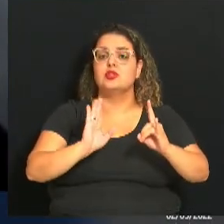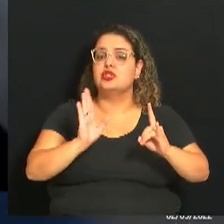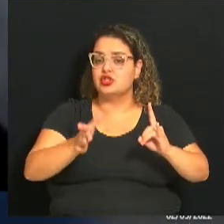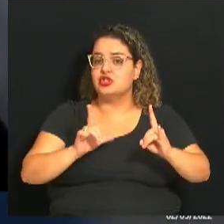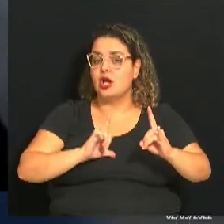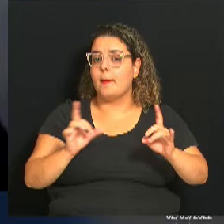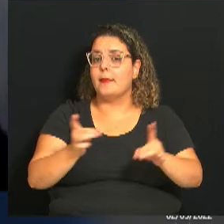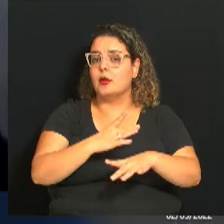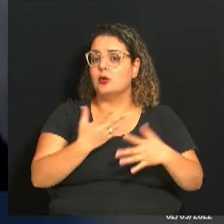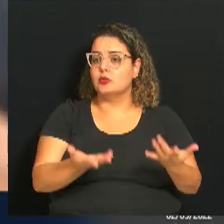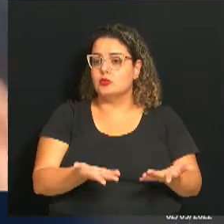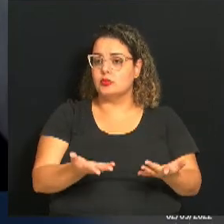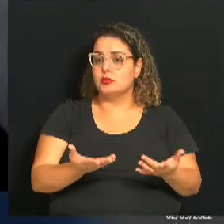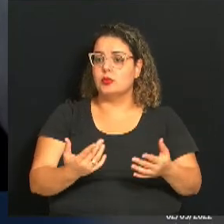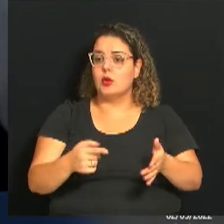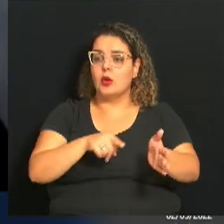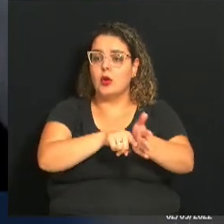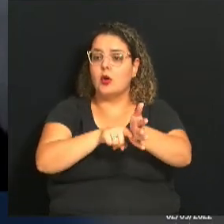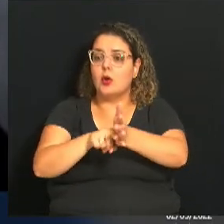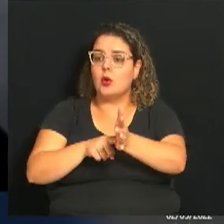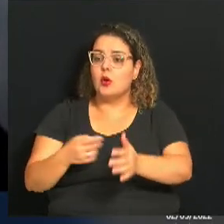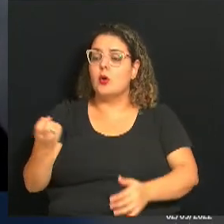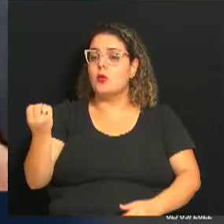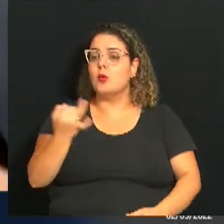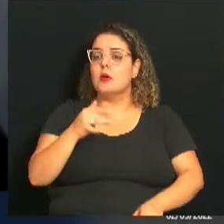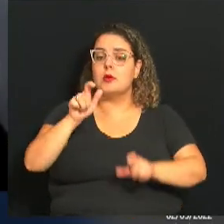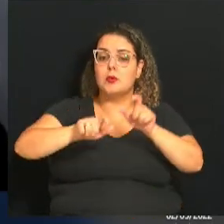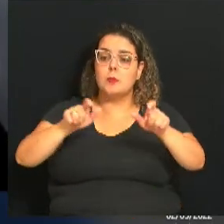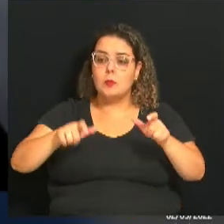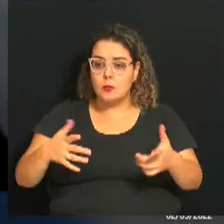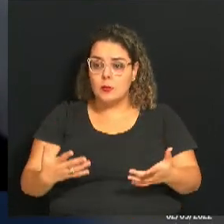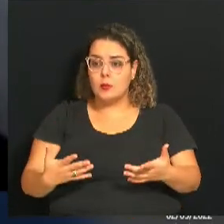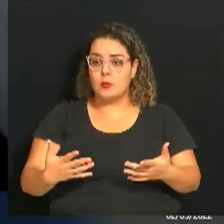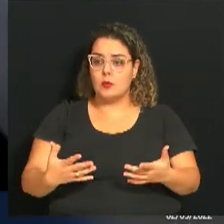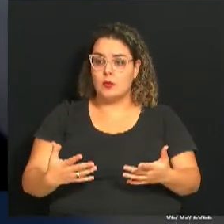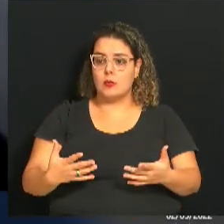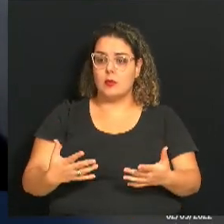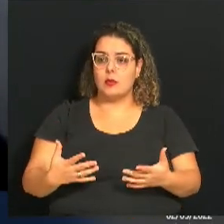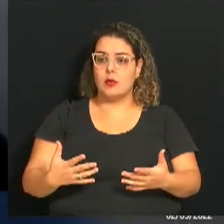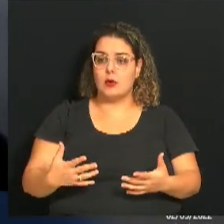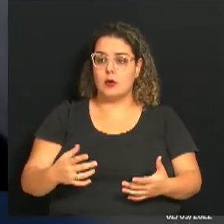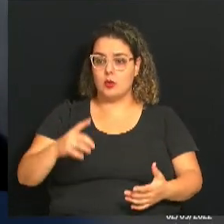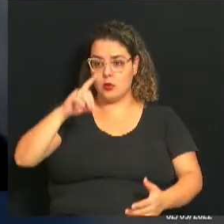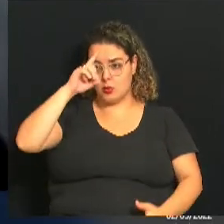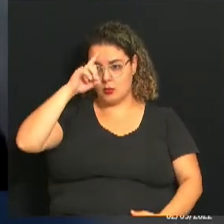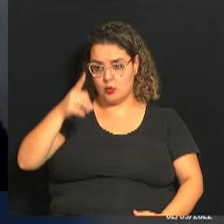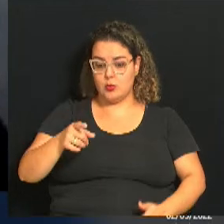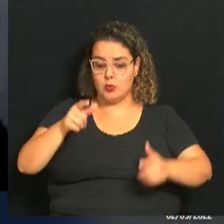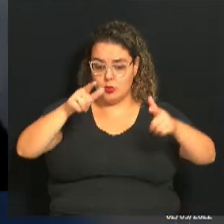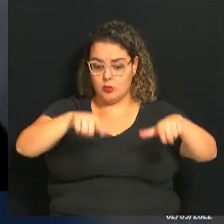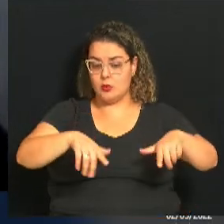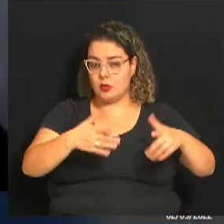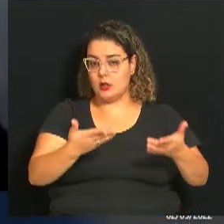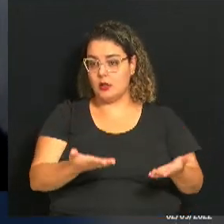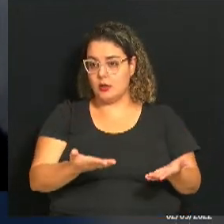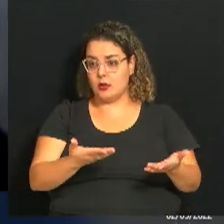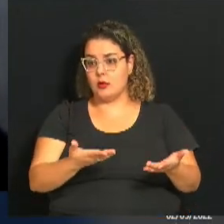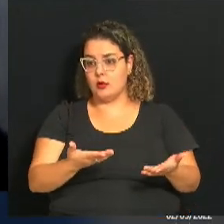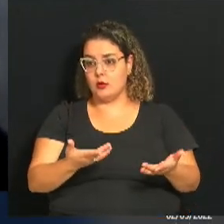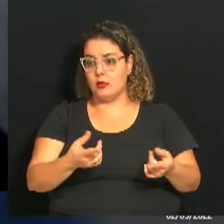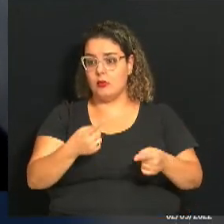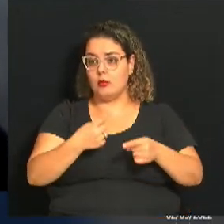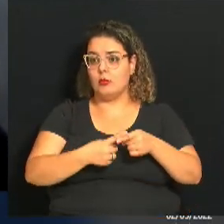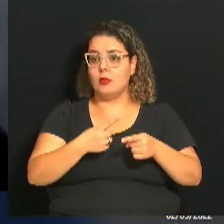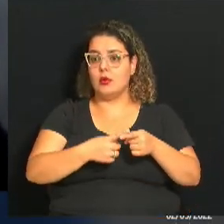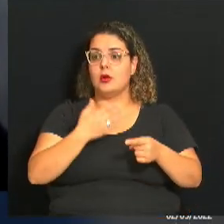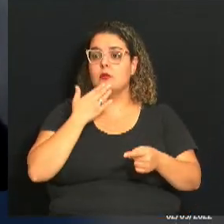no levantamento de quantas pessoas são proprietários daquele imóvel. Por que a gente pediu esse dado,